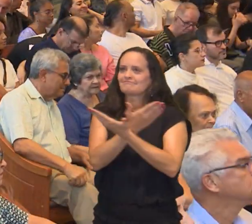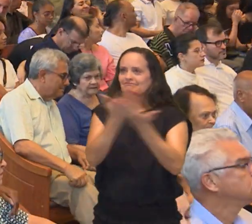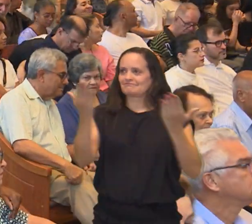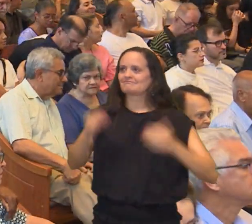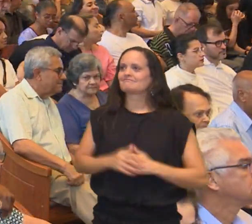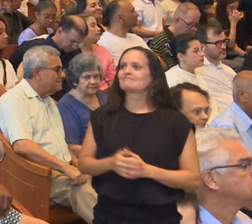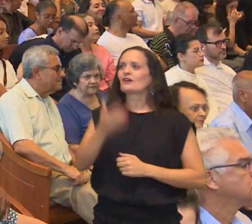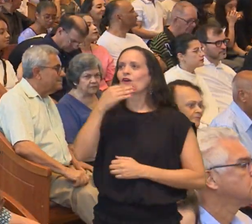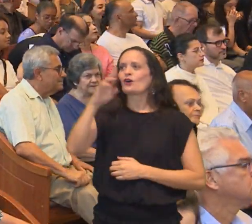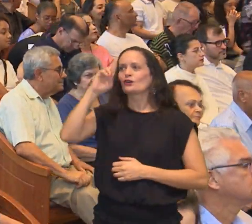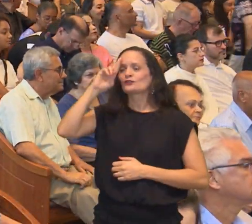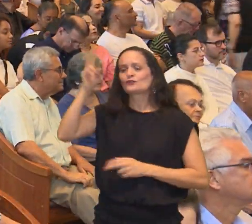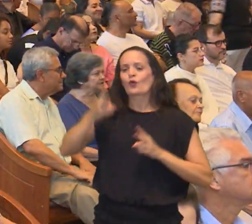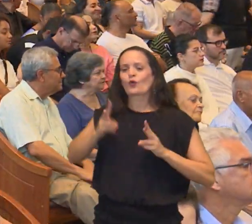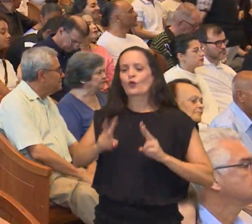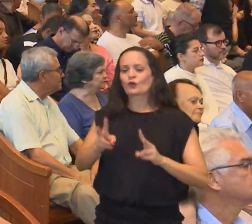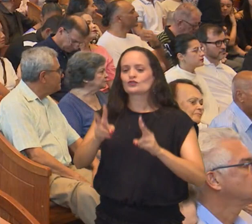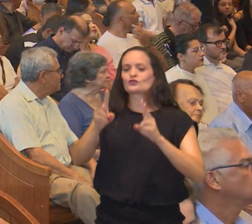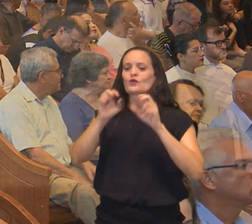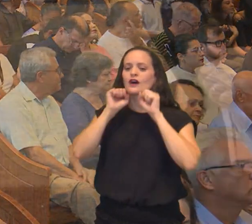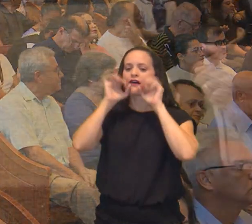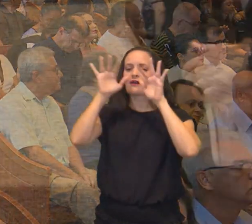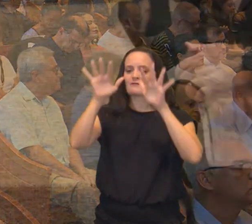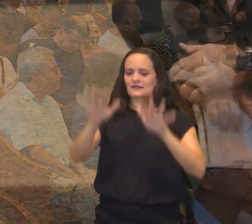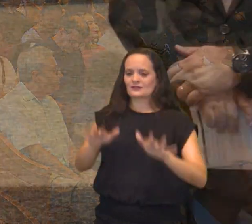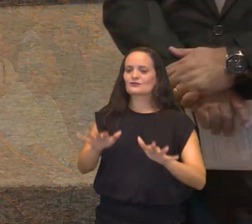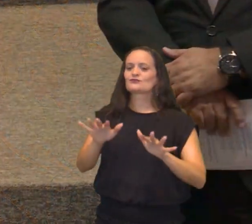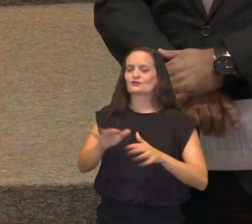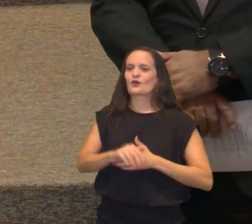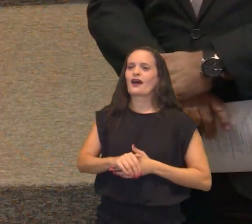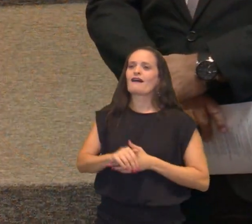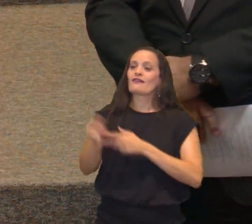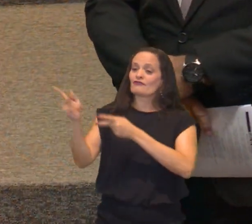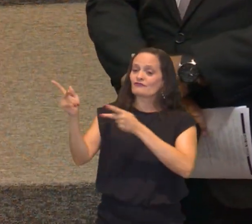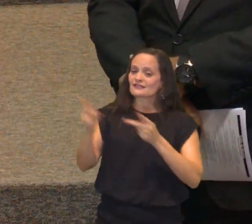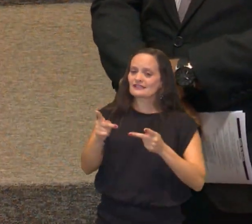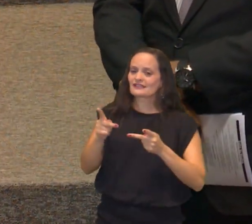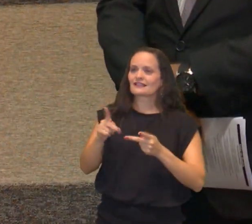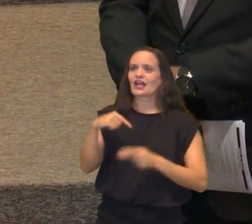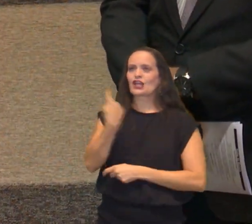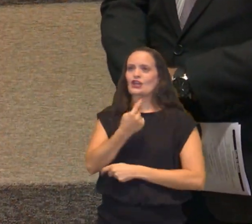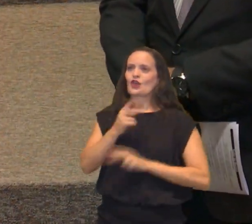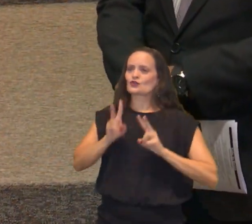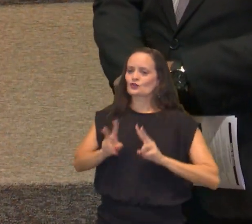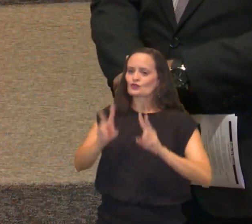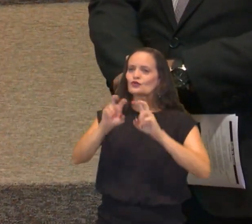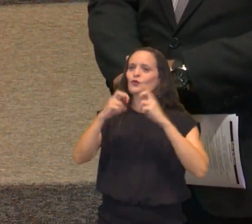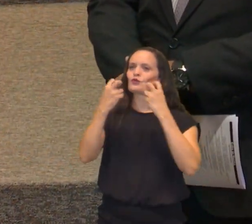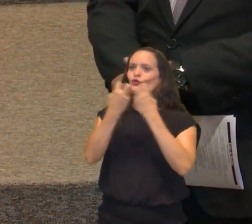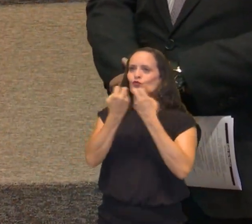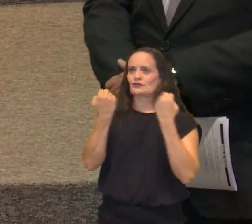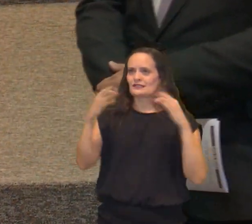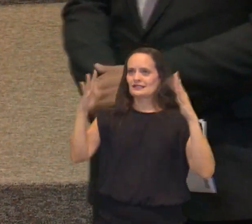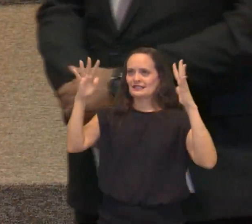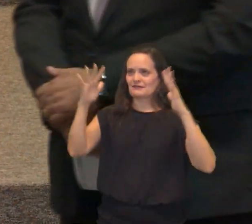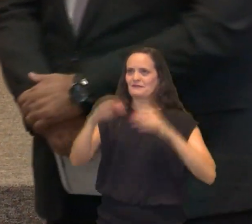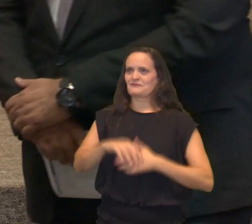que o Senhor continue a abençoar os nossos visitantes e continuemos todos com alegria a celebrar o nosso